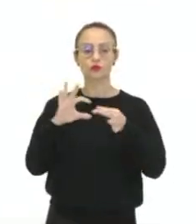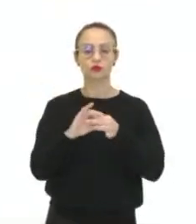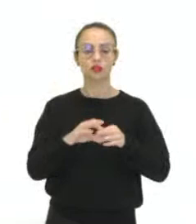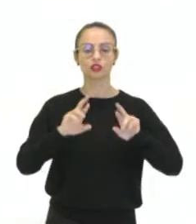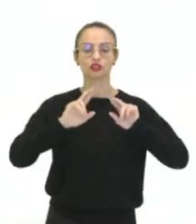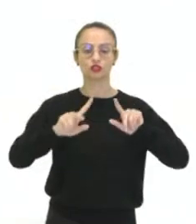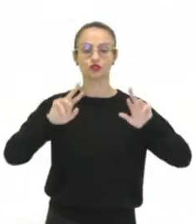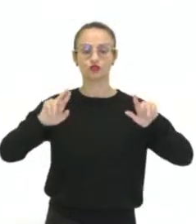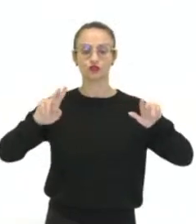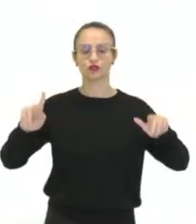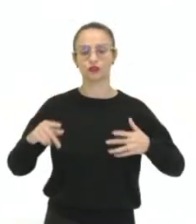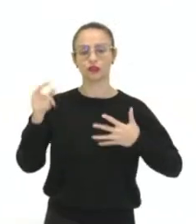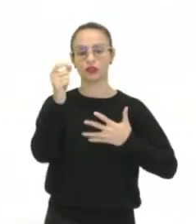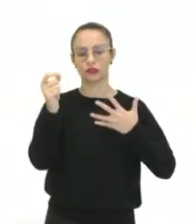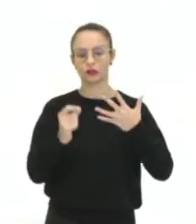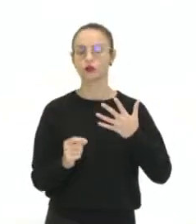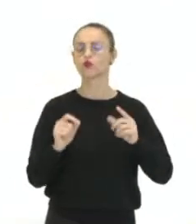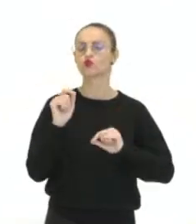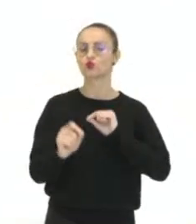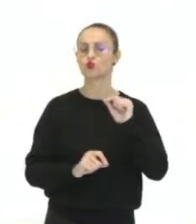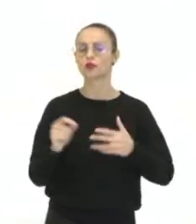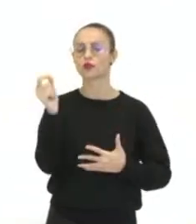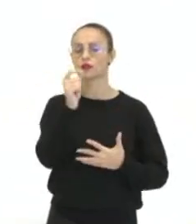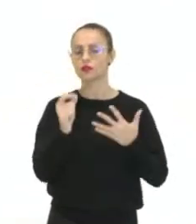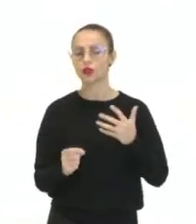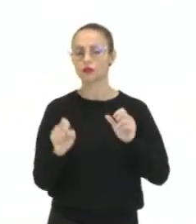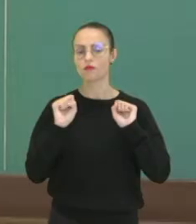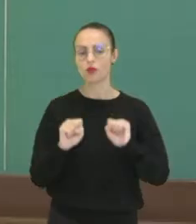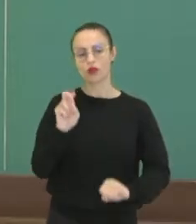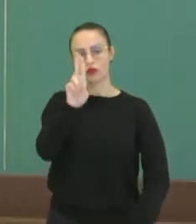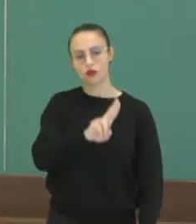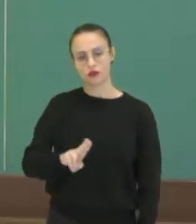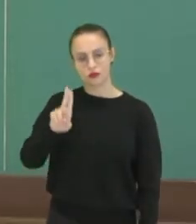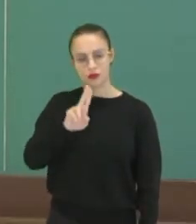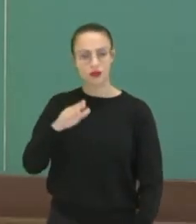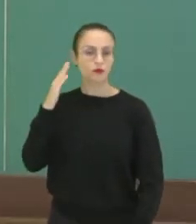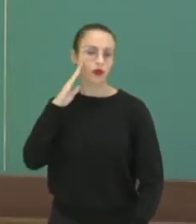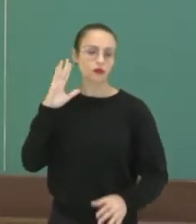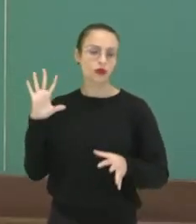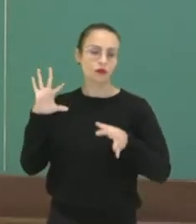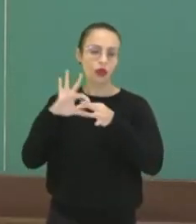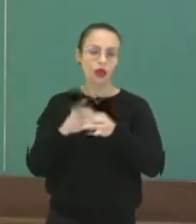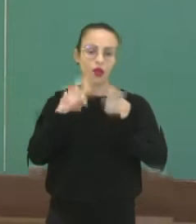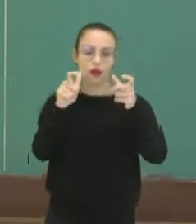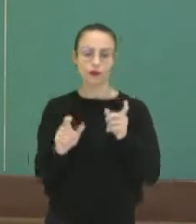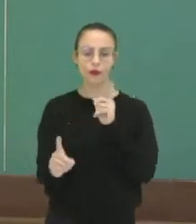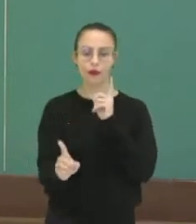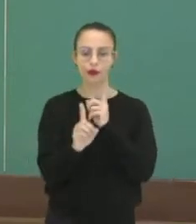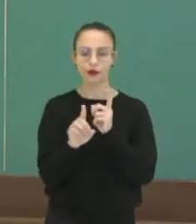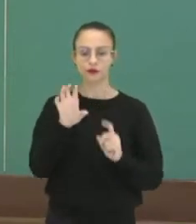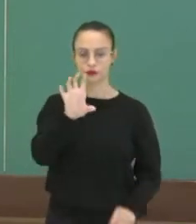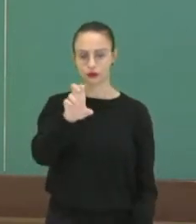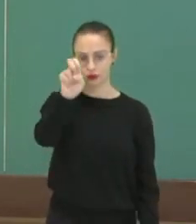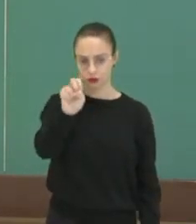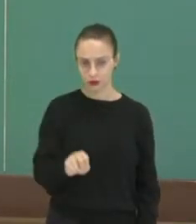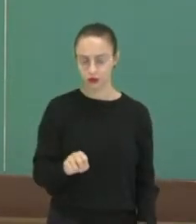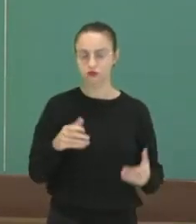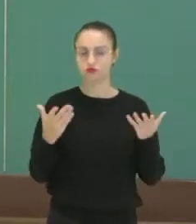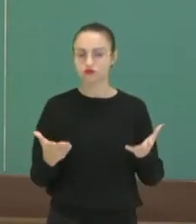diferentes critérios. Quais são os critérios que podemos utilizar para localizar a região sul?